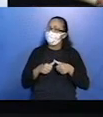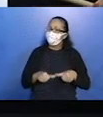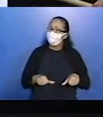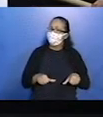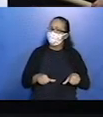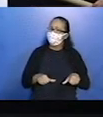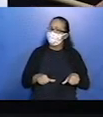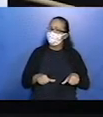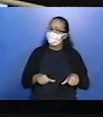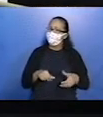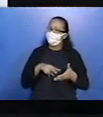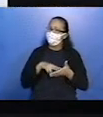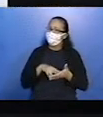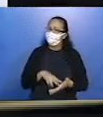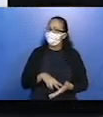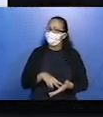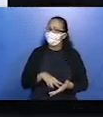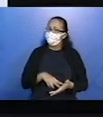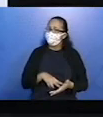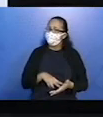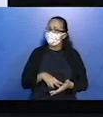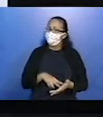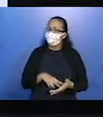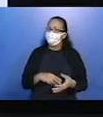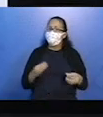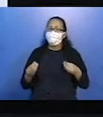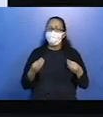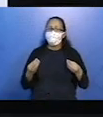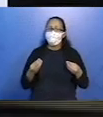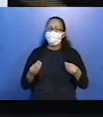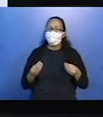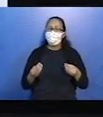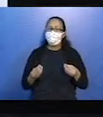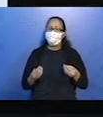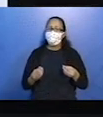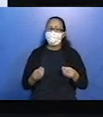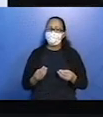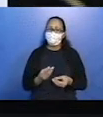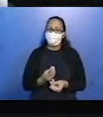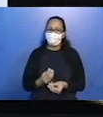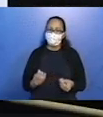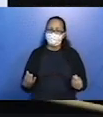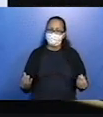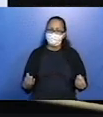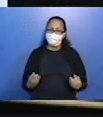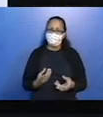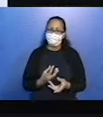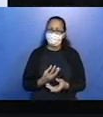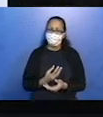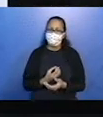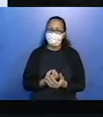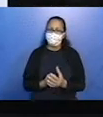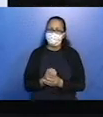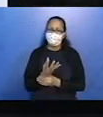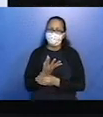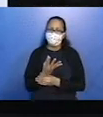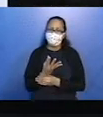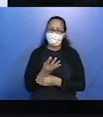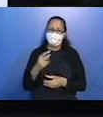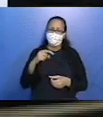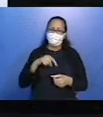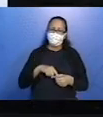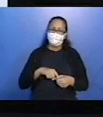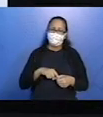nesse estado. Quando eu vou plantar alguma coisa, é ação. E quando eu vou